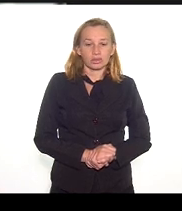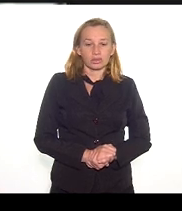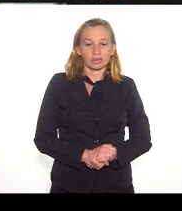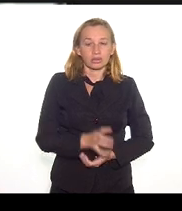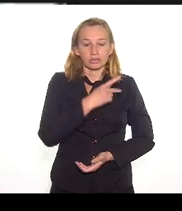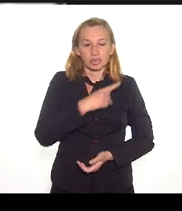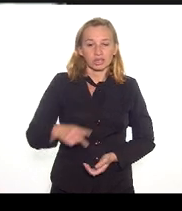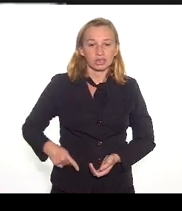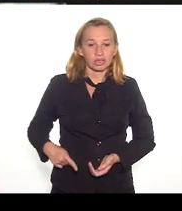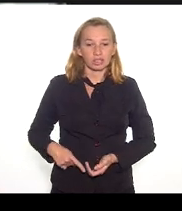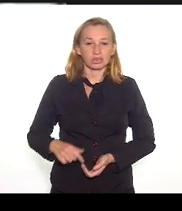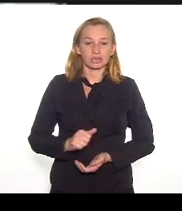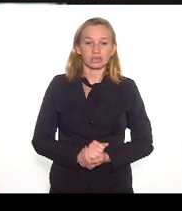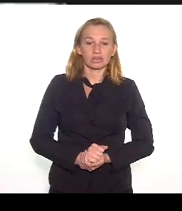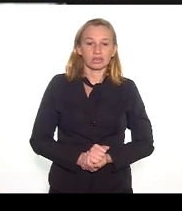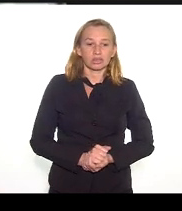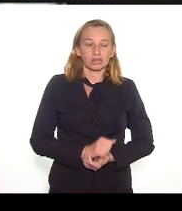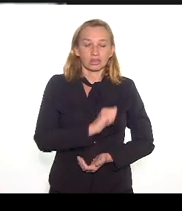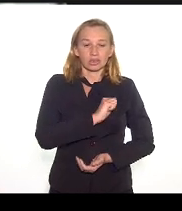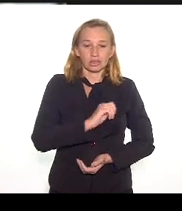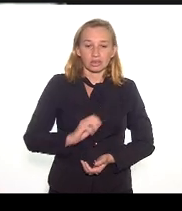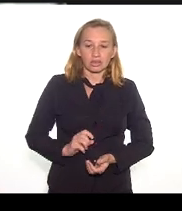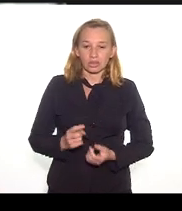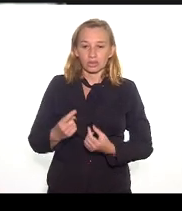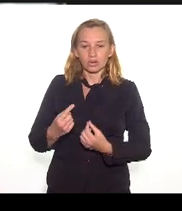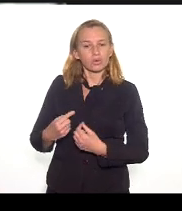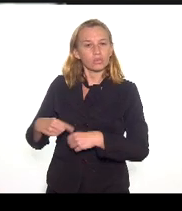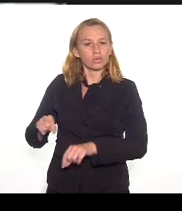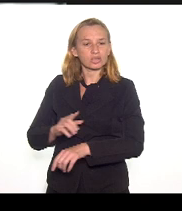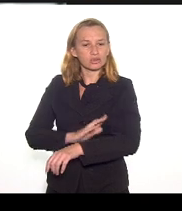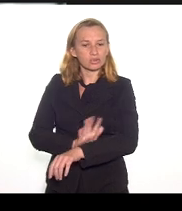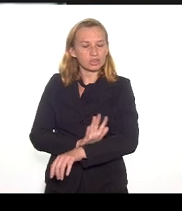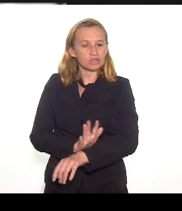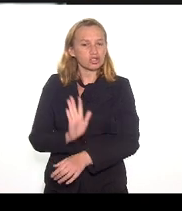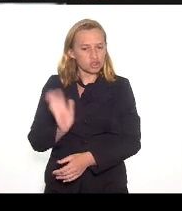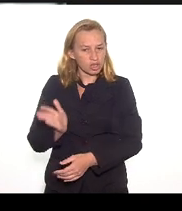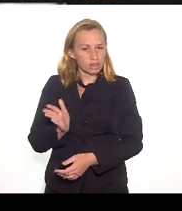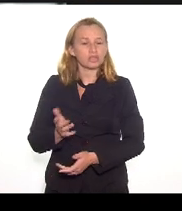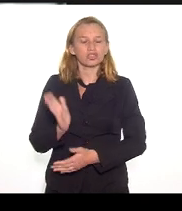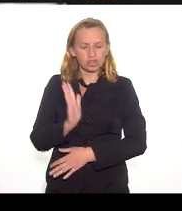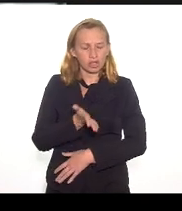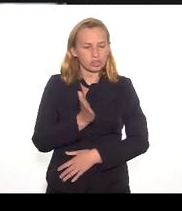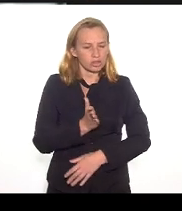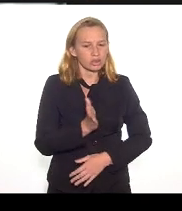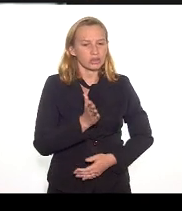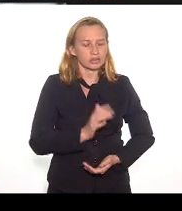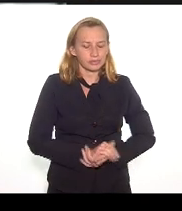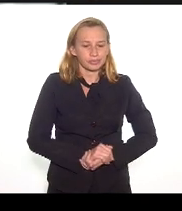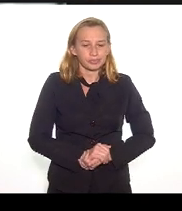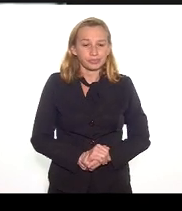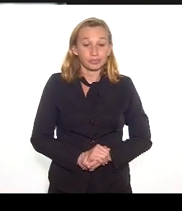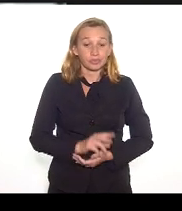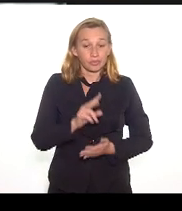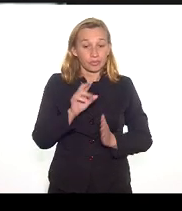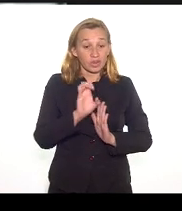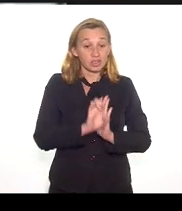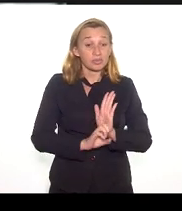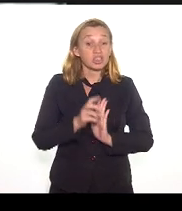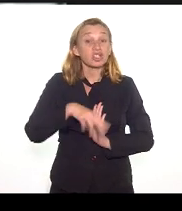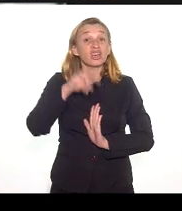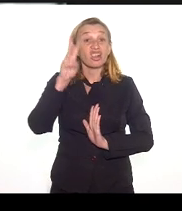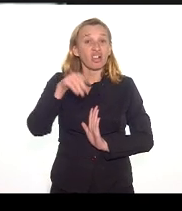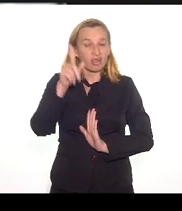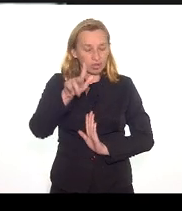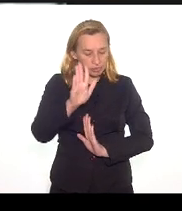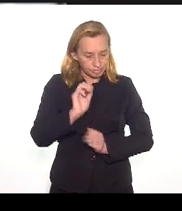Presidente André, a comissão contra a discriminação já deu para ele. É isso. Já identifiquei a comissão. Vai ter que ver as emendas de quem são.